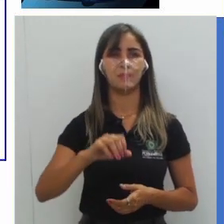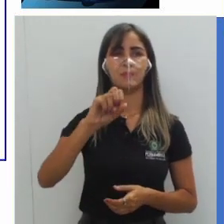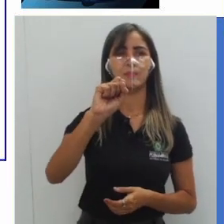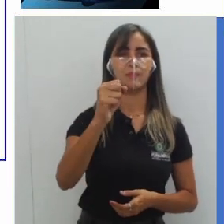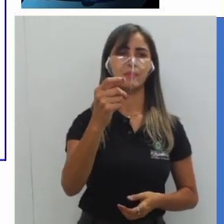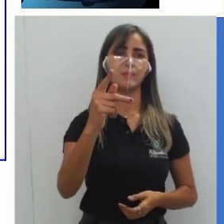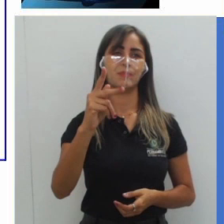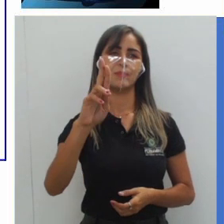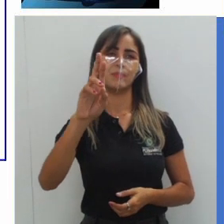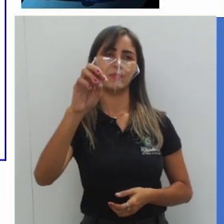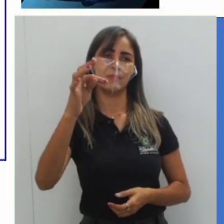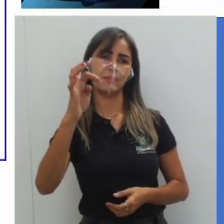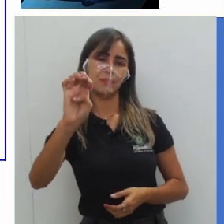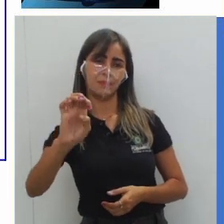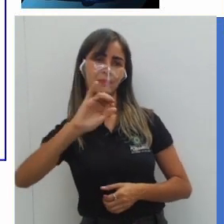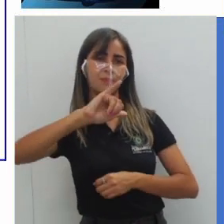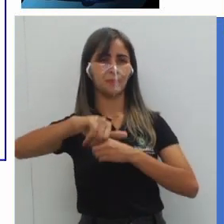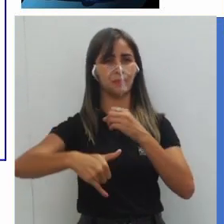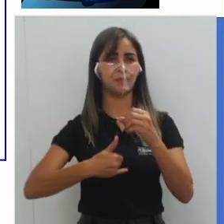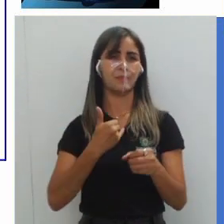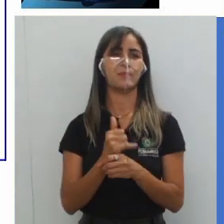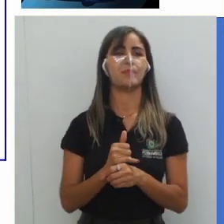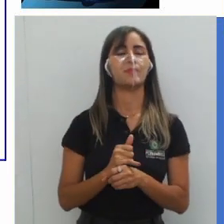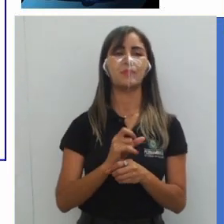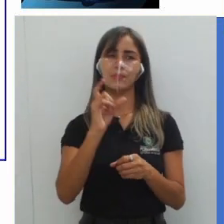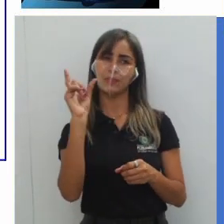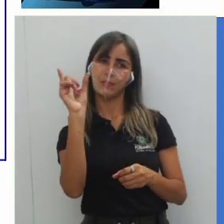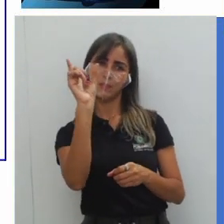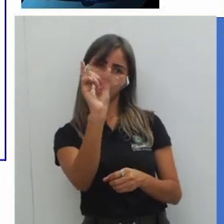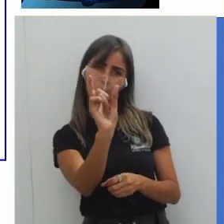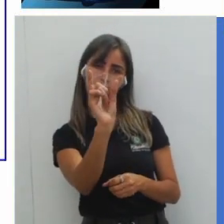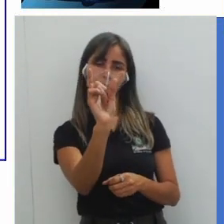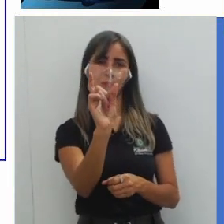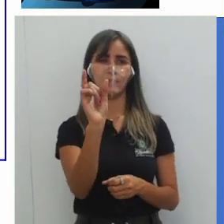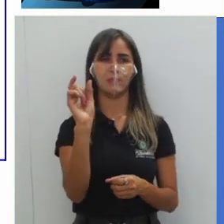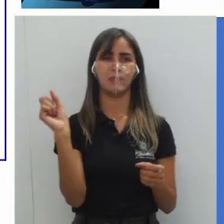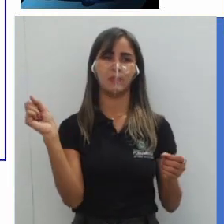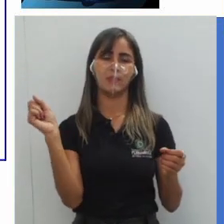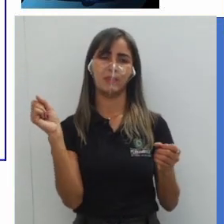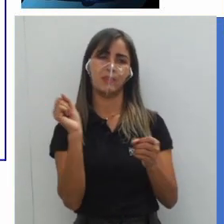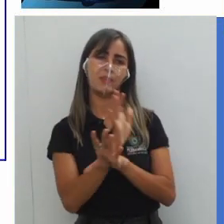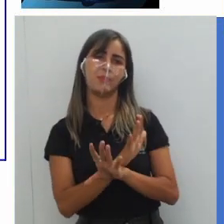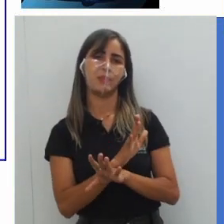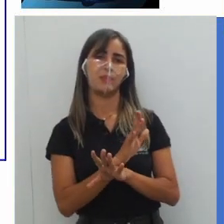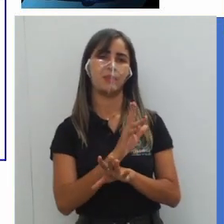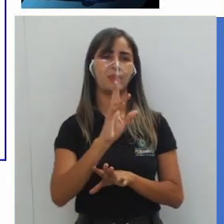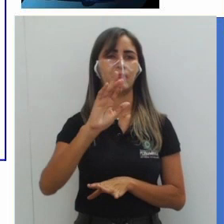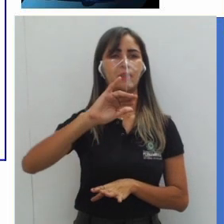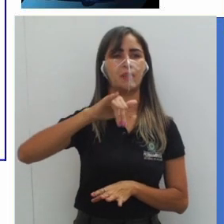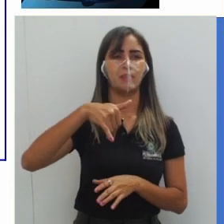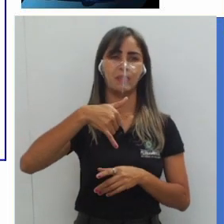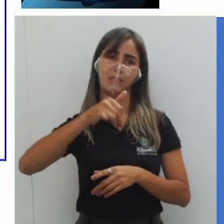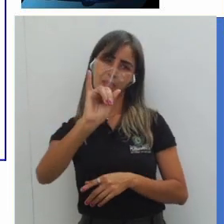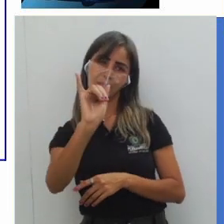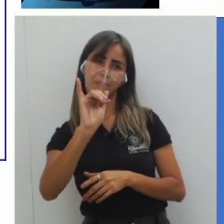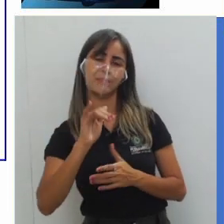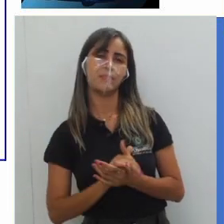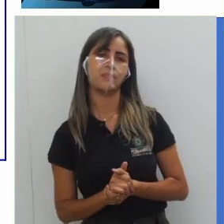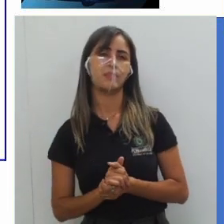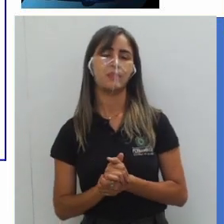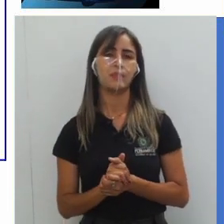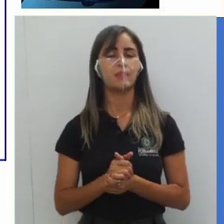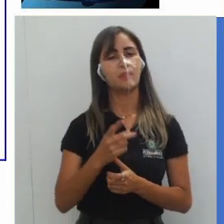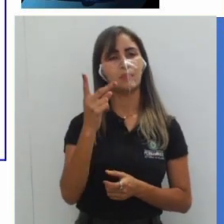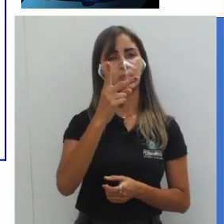ó, short adjectives, adjetivos mais curtos, os adjetivos que terminam em Y, os adjetivos